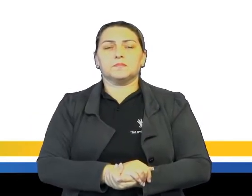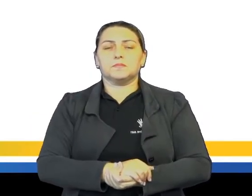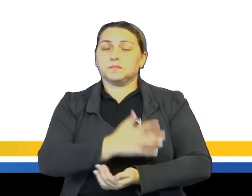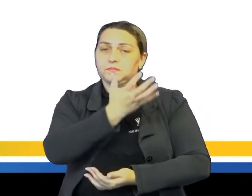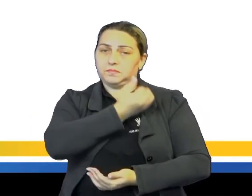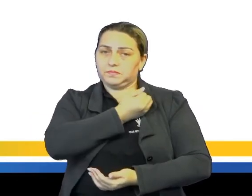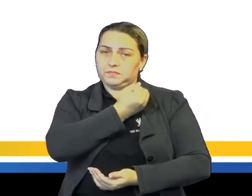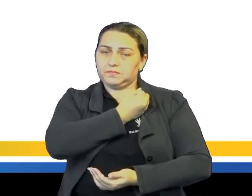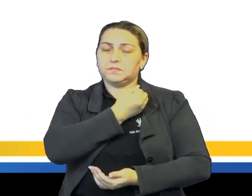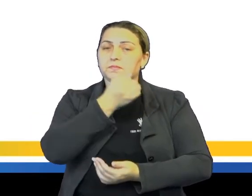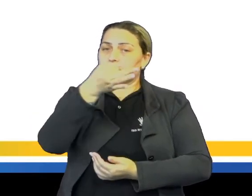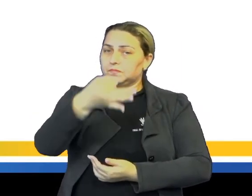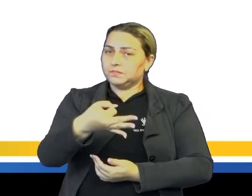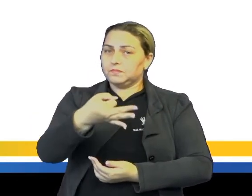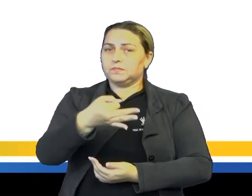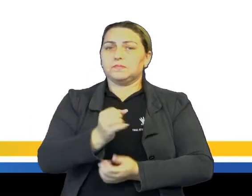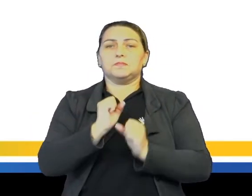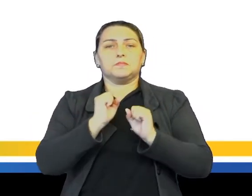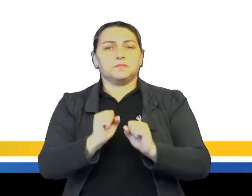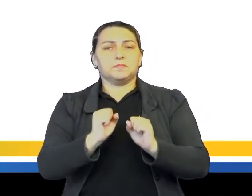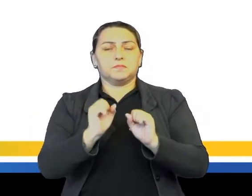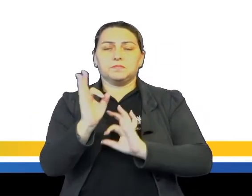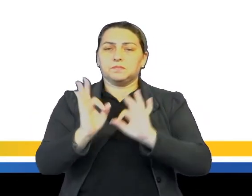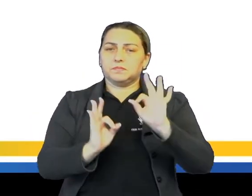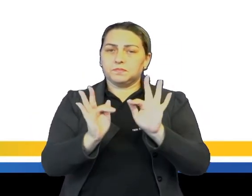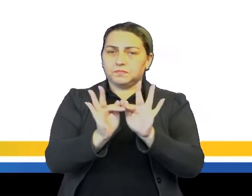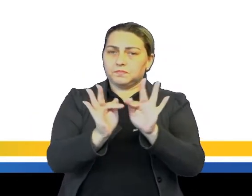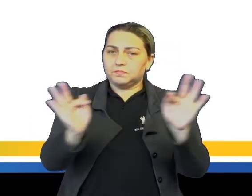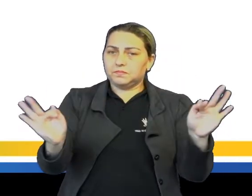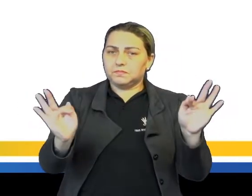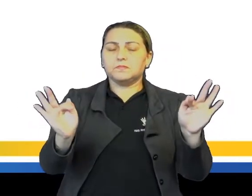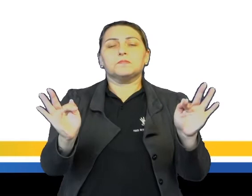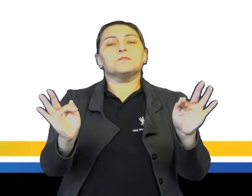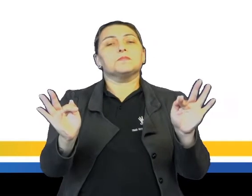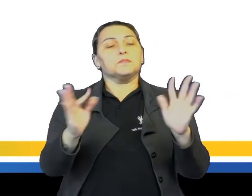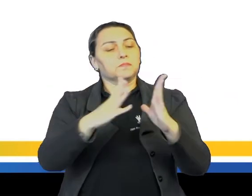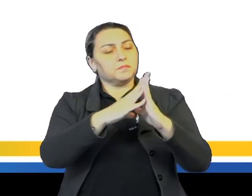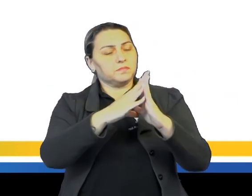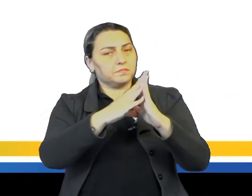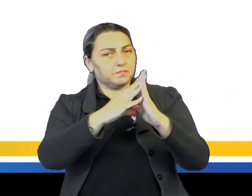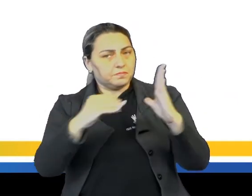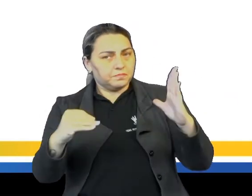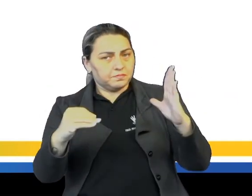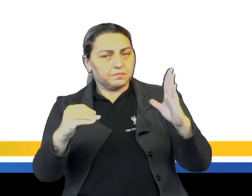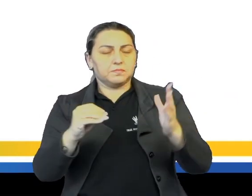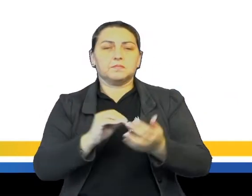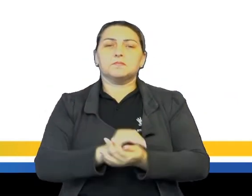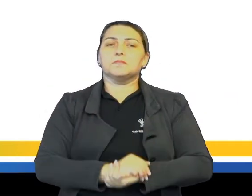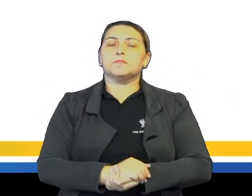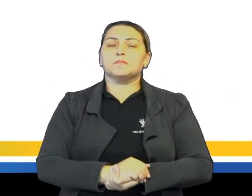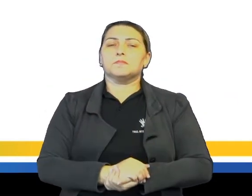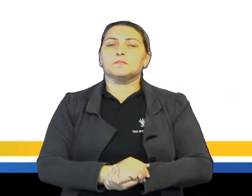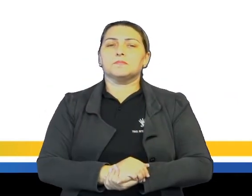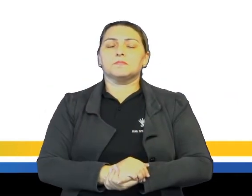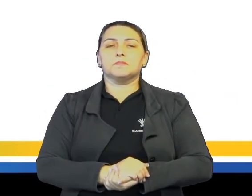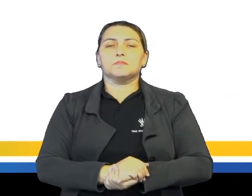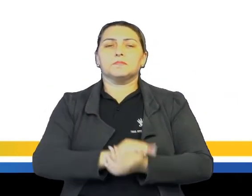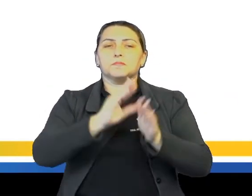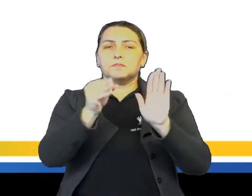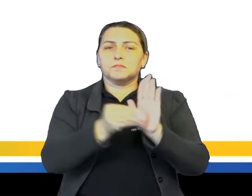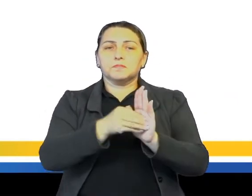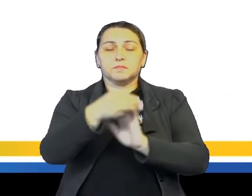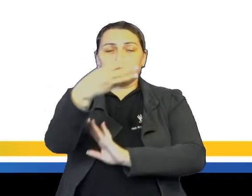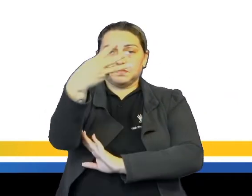dos números, certo? Nós podemos até montar frases com esses símbolos, com essa simbologia. Aqui eu coloquei